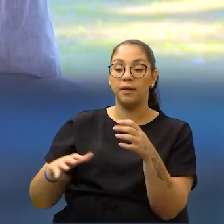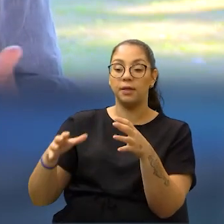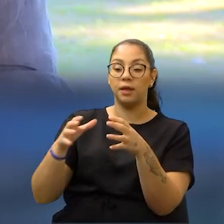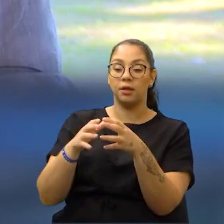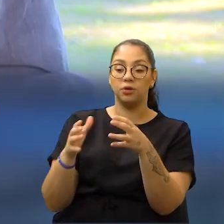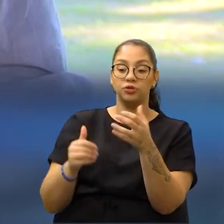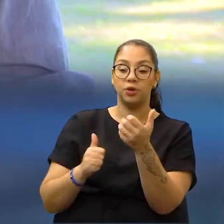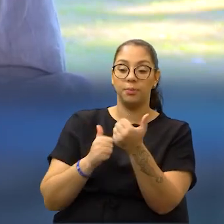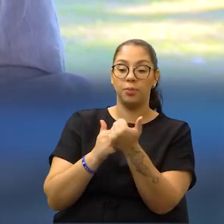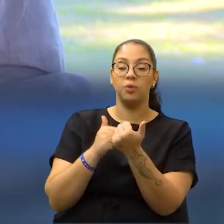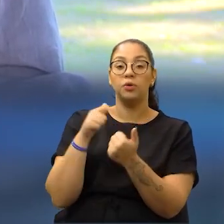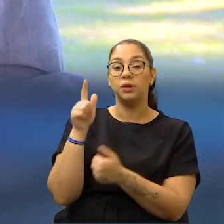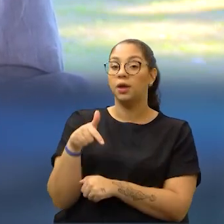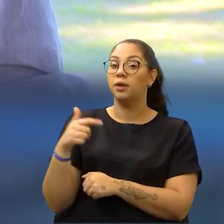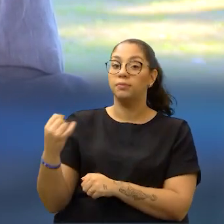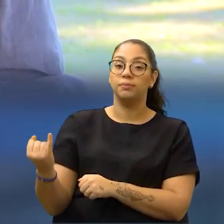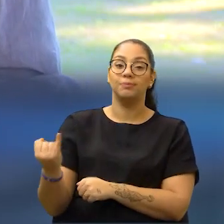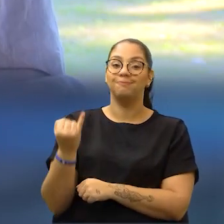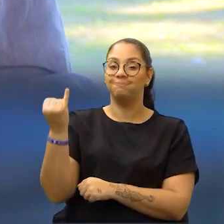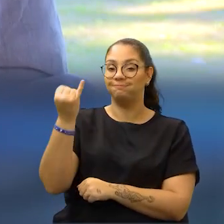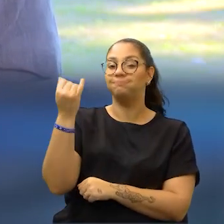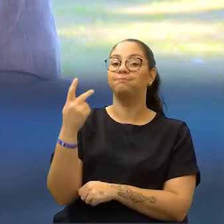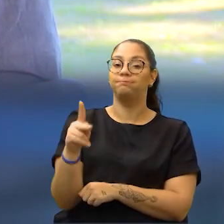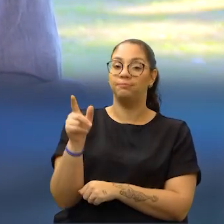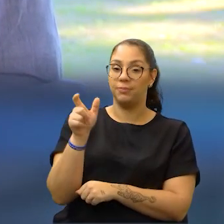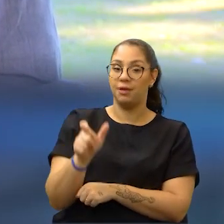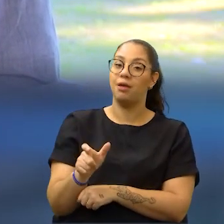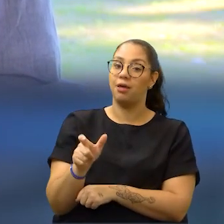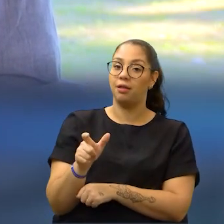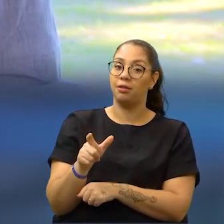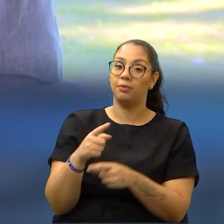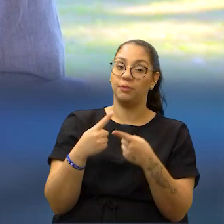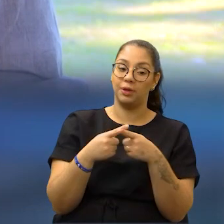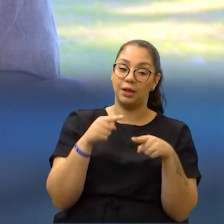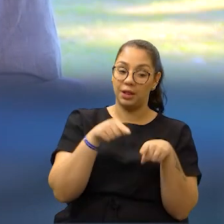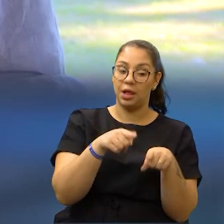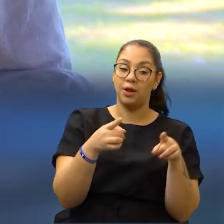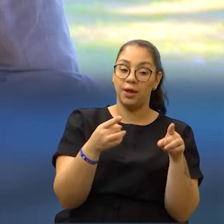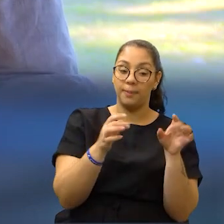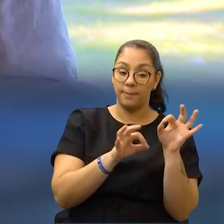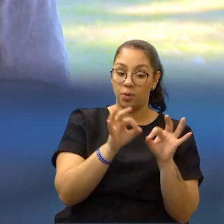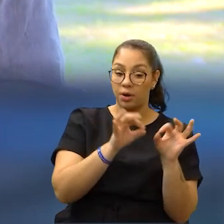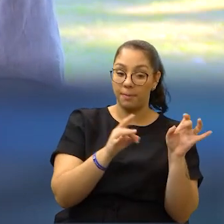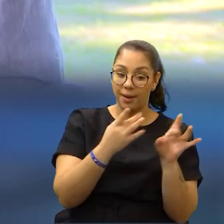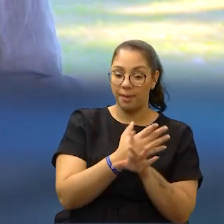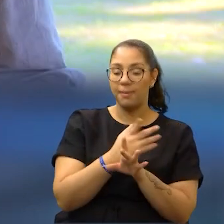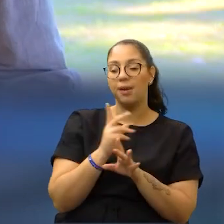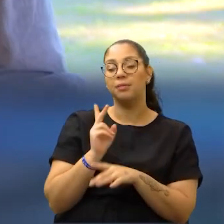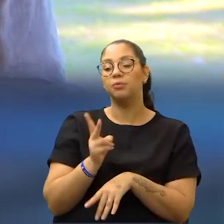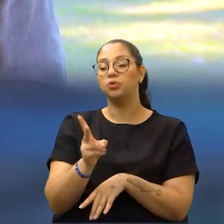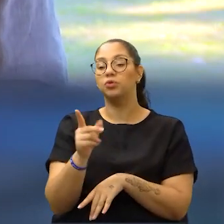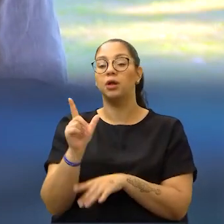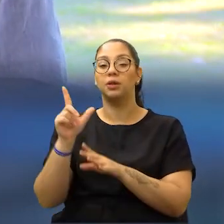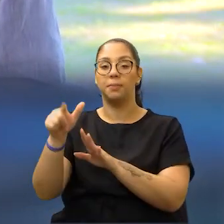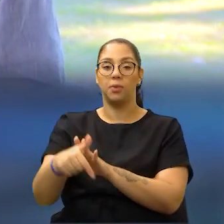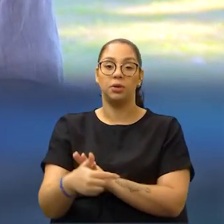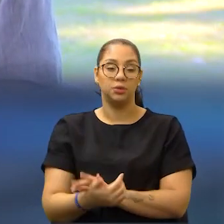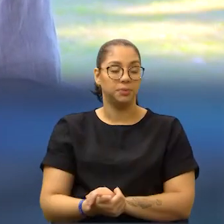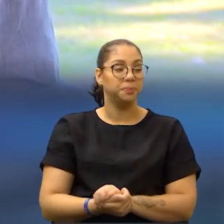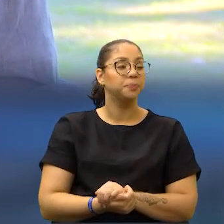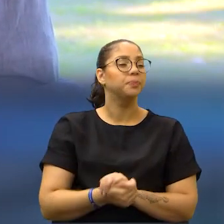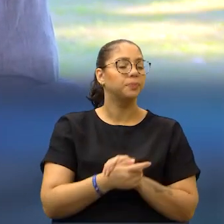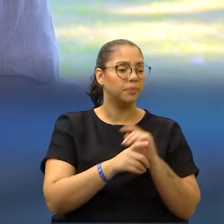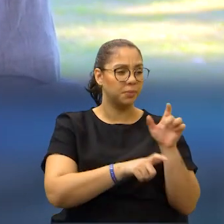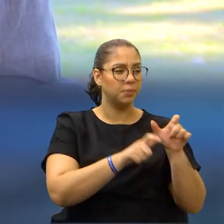dessa rede, né, que vai ser muito fundamental para ela pós o término, né, desse período que ela passa aqui